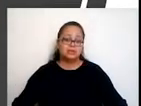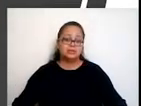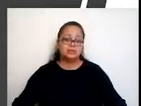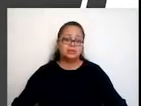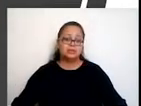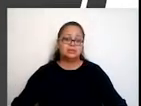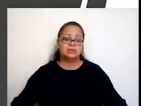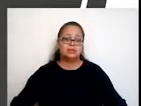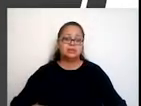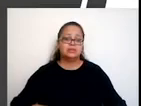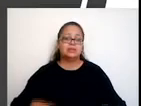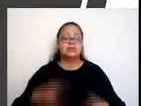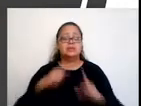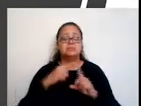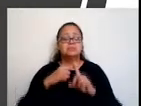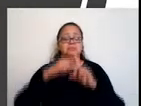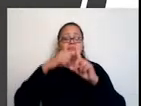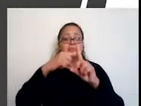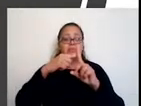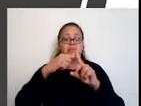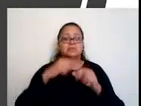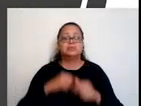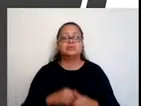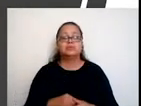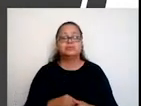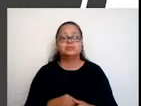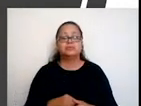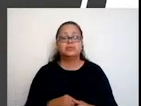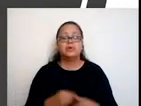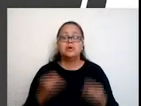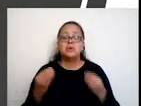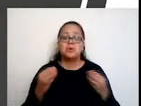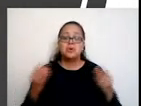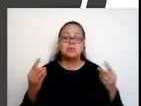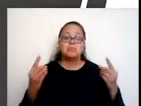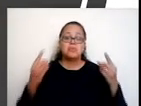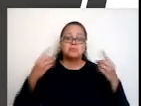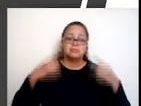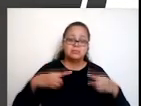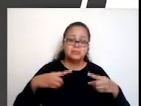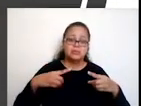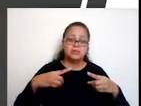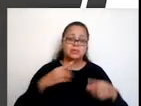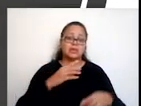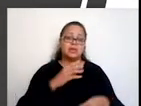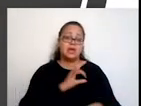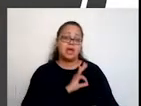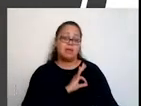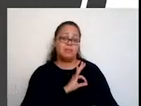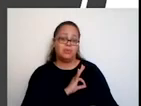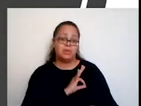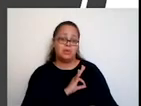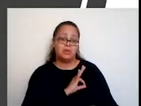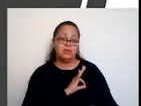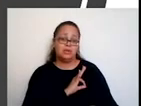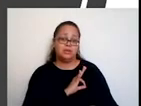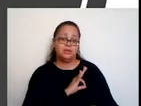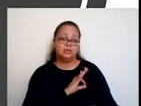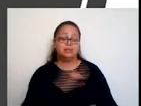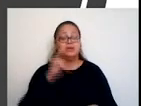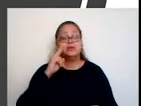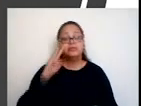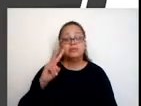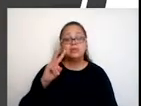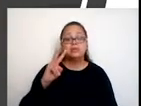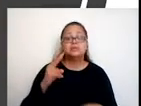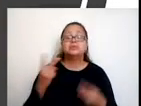no imaginário de parte da população local. Como atacavam a polícia e os coronéis, acabavam vistos como heróis